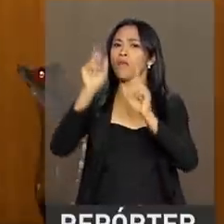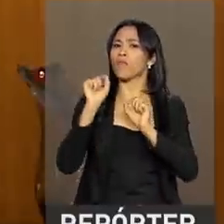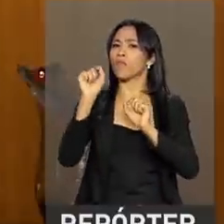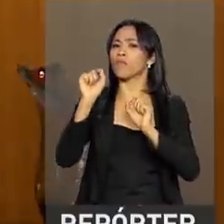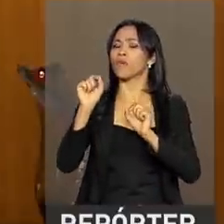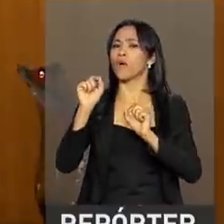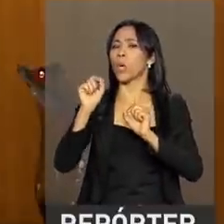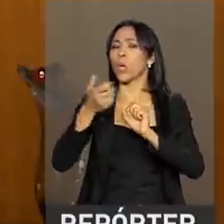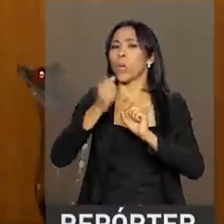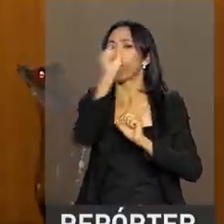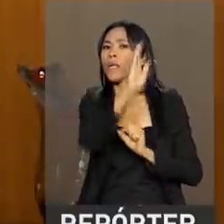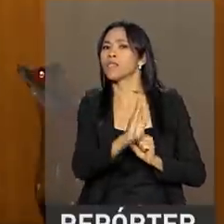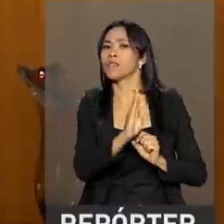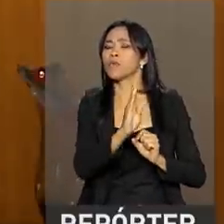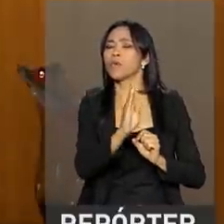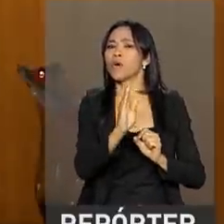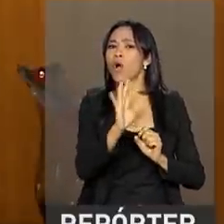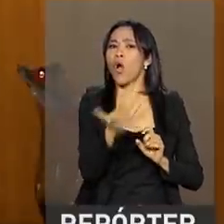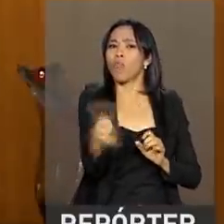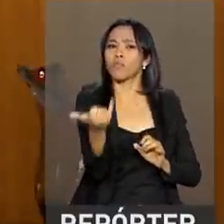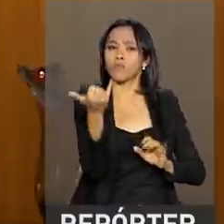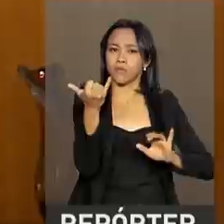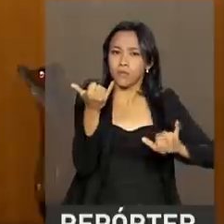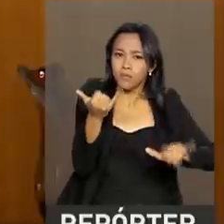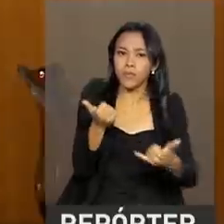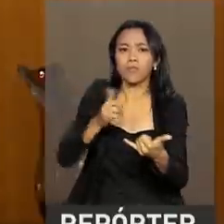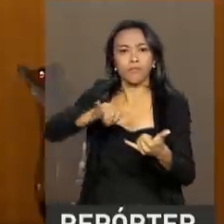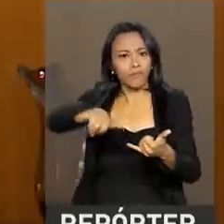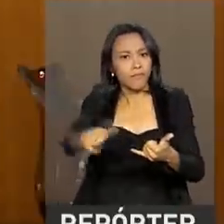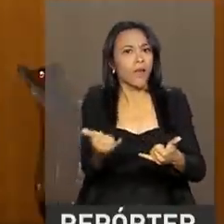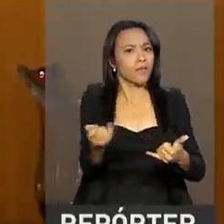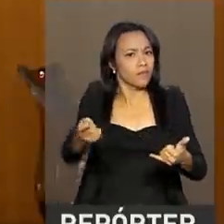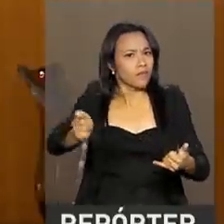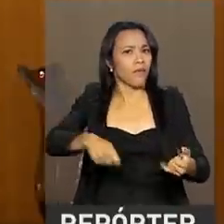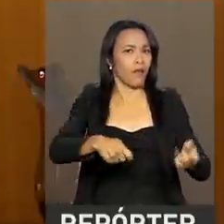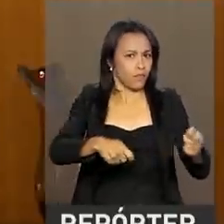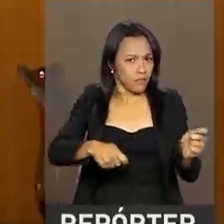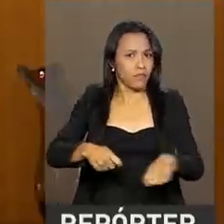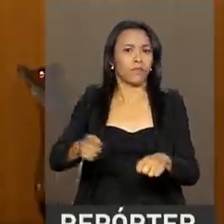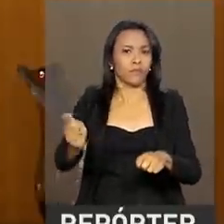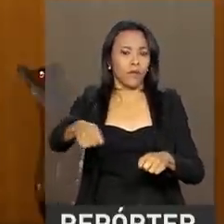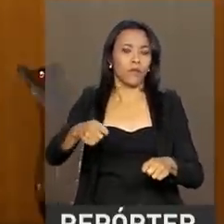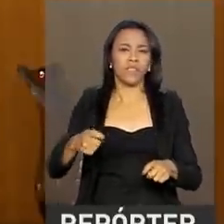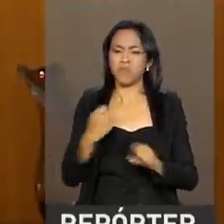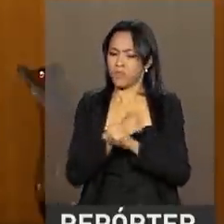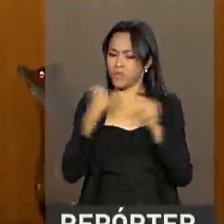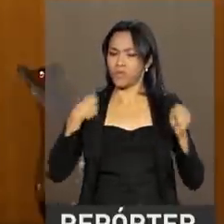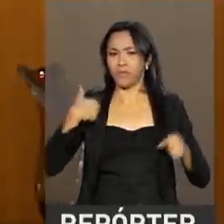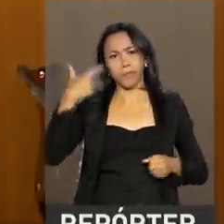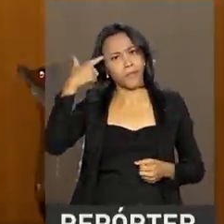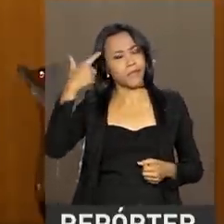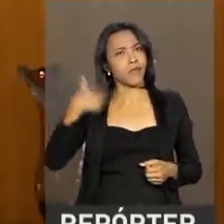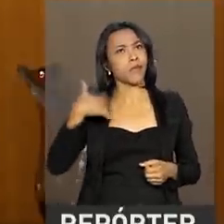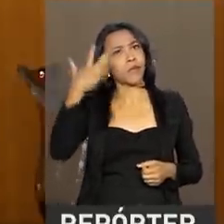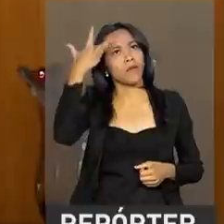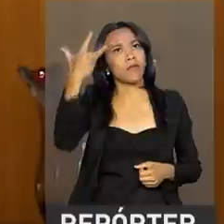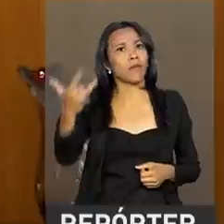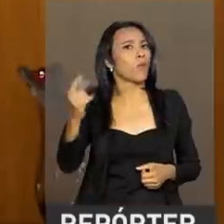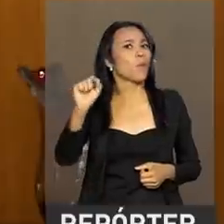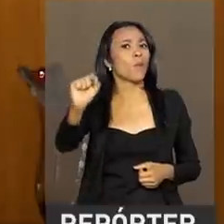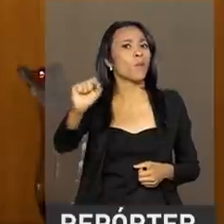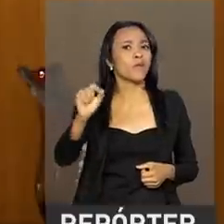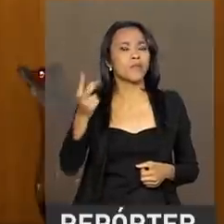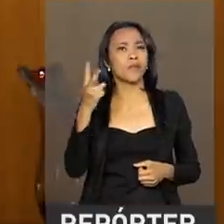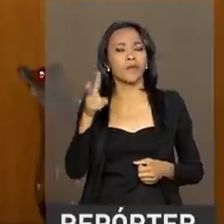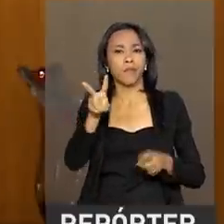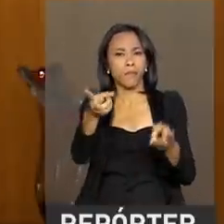oportunidades no brasil de possibilidades é impossível pensar o mundo de amanhã sem